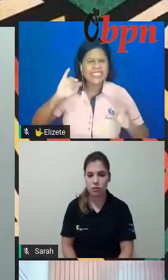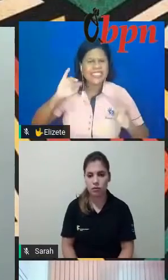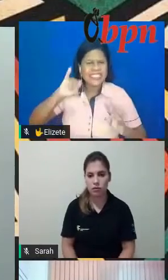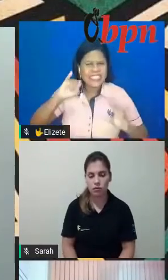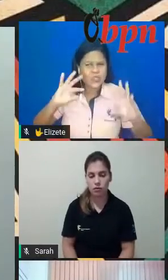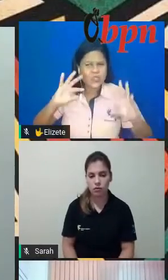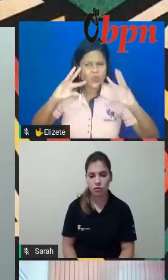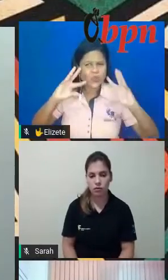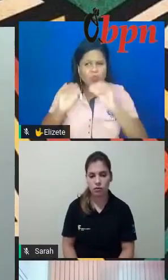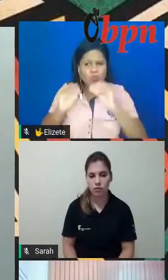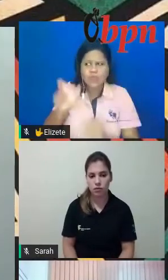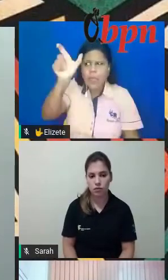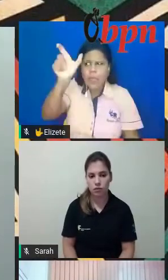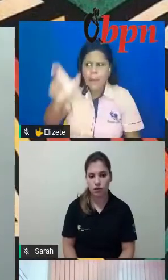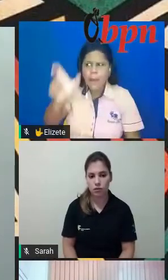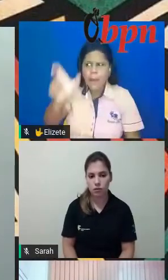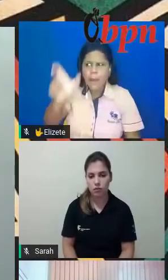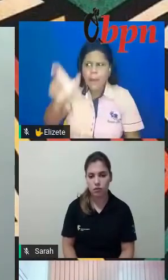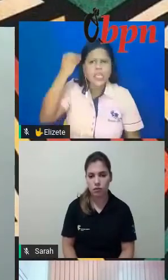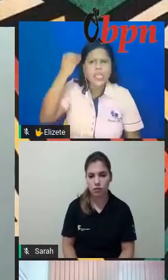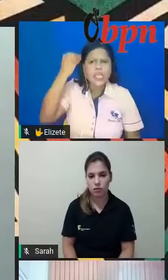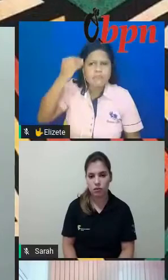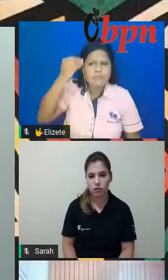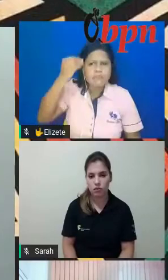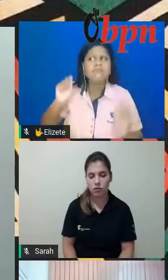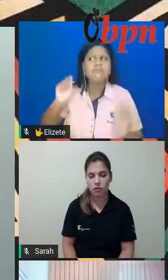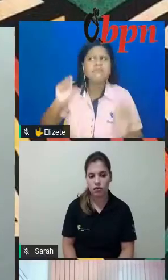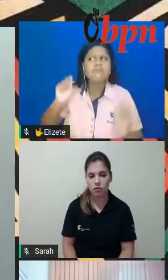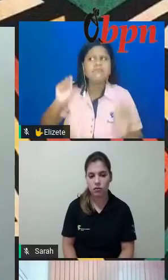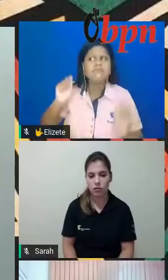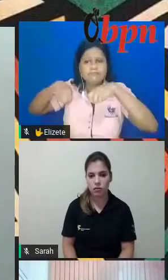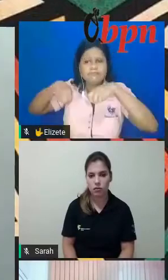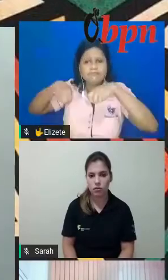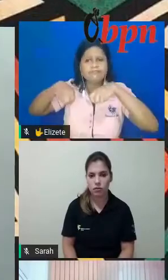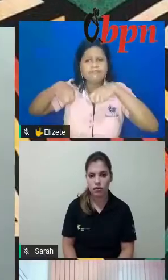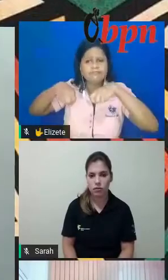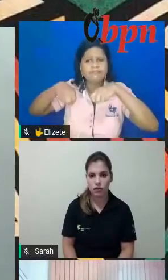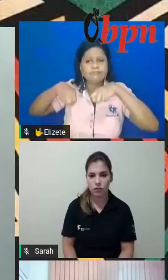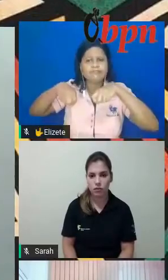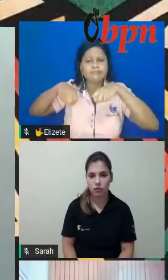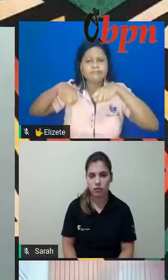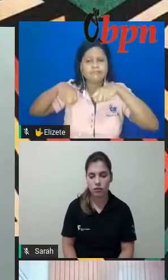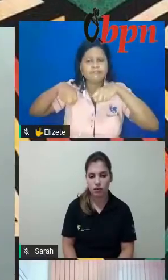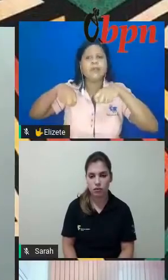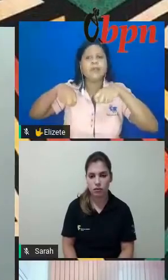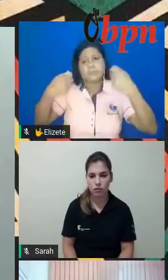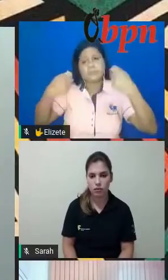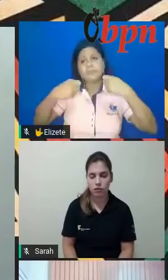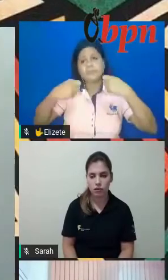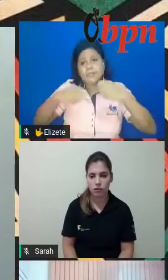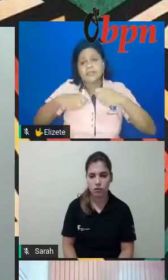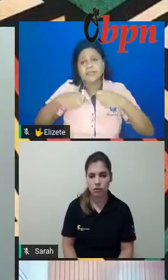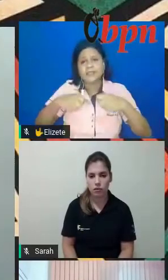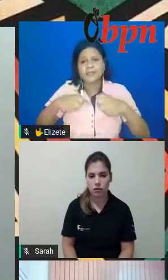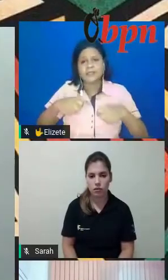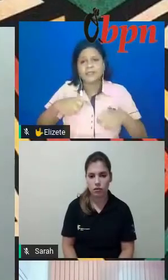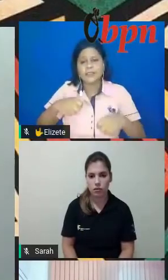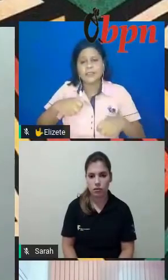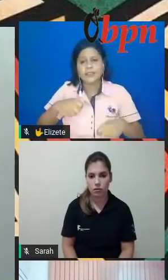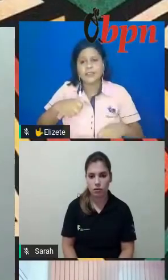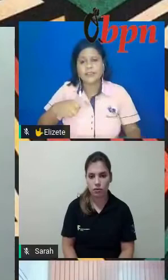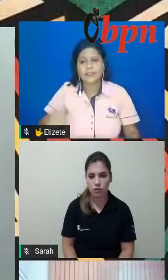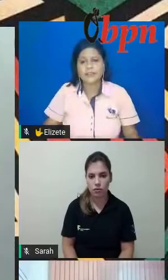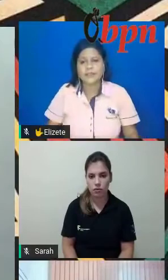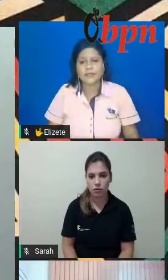e essa autora terá que ser uma pessoa de múltiplas personalidades, né? Eu teria que ser Ponciano